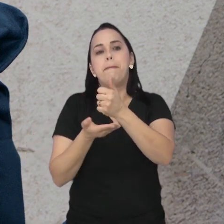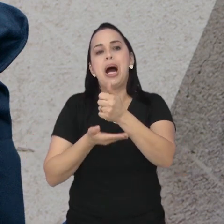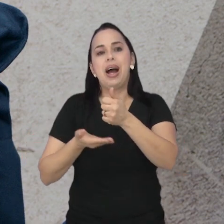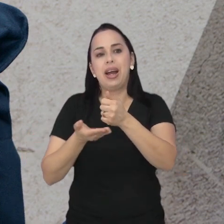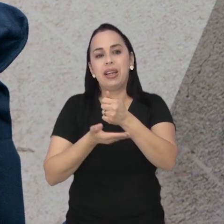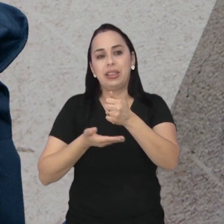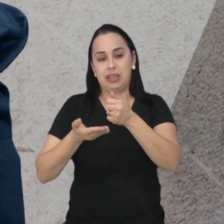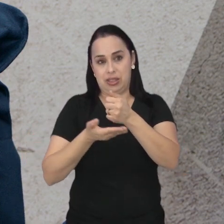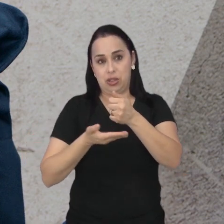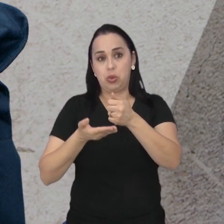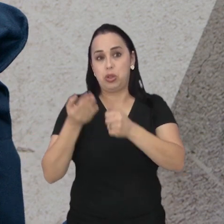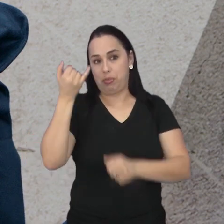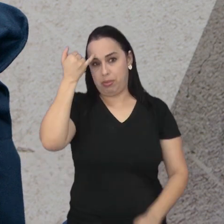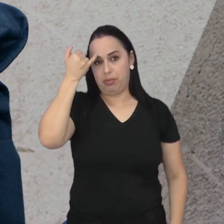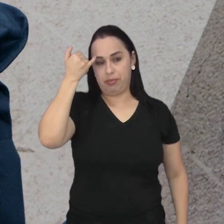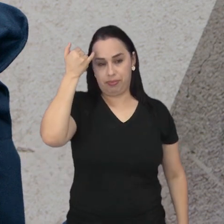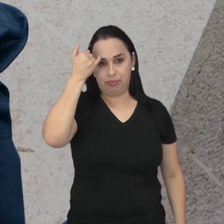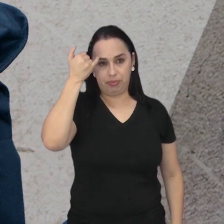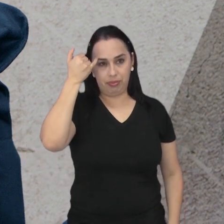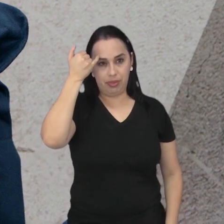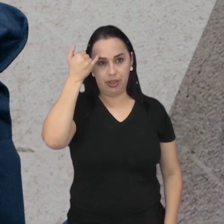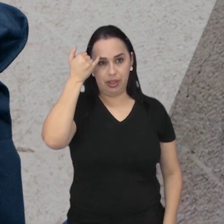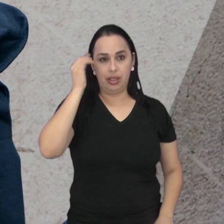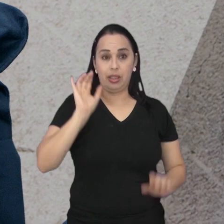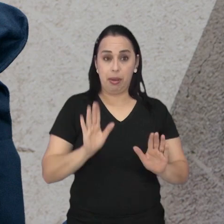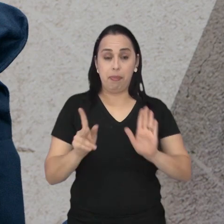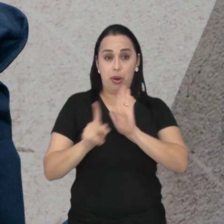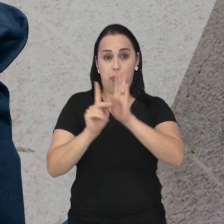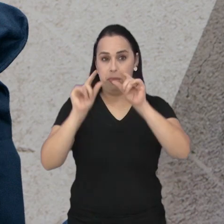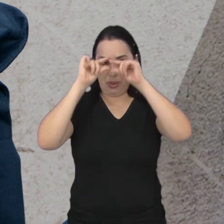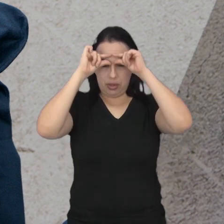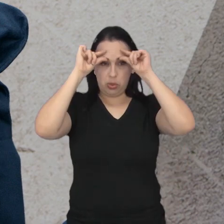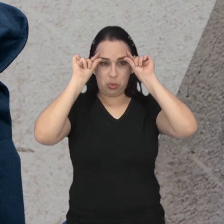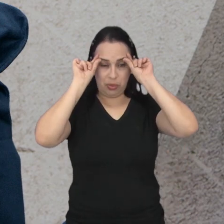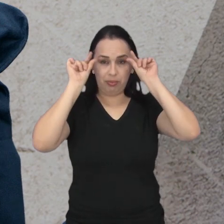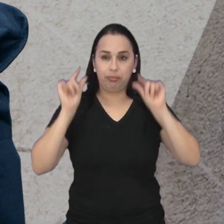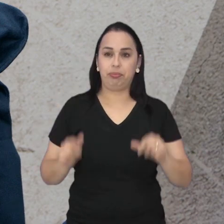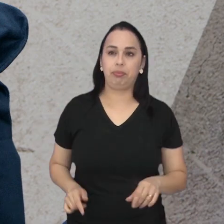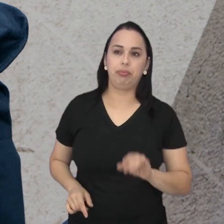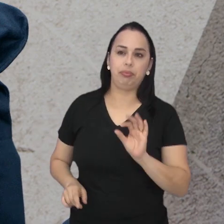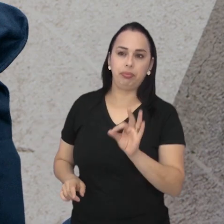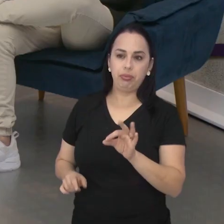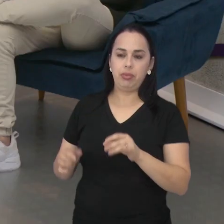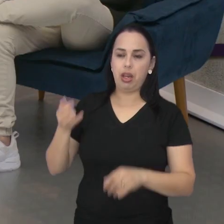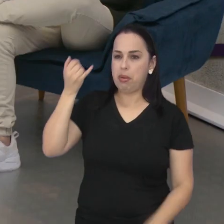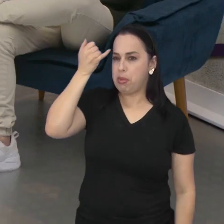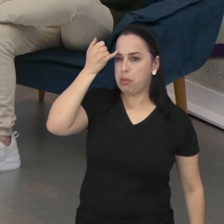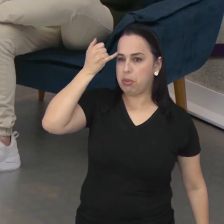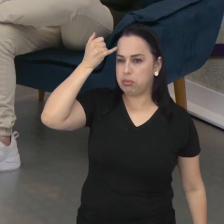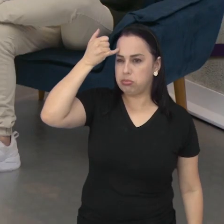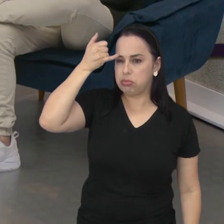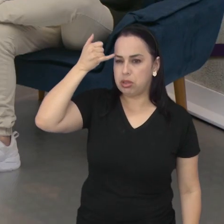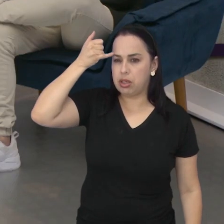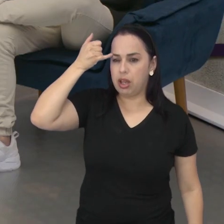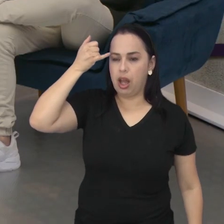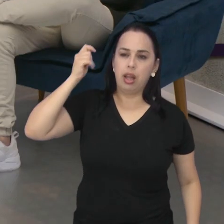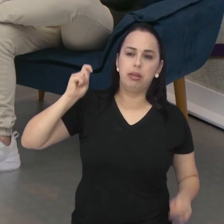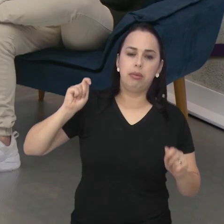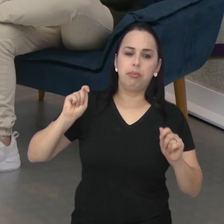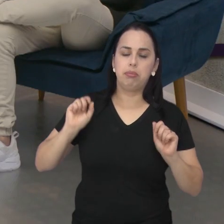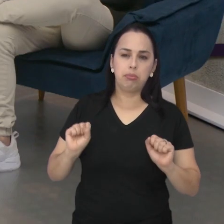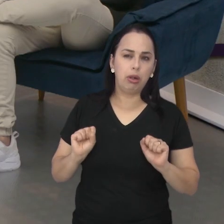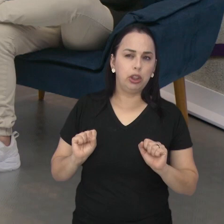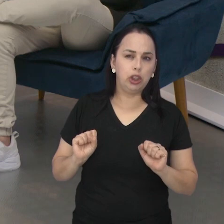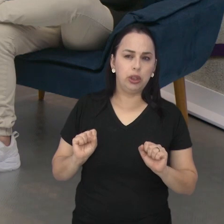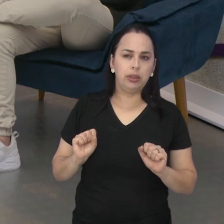módulo básico de micropigmentação, que é o de sobrancelha. A micropigmentação, a gente